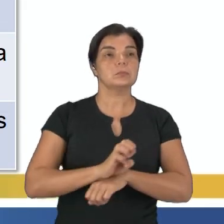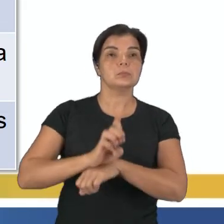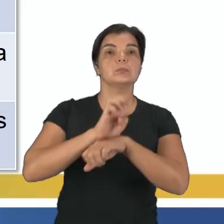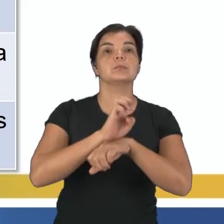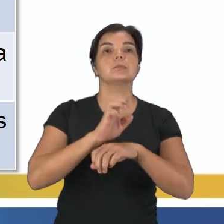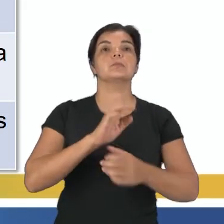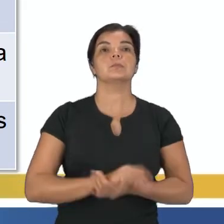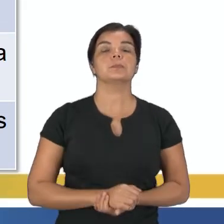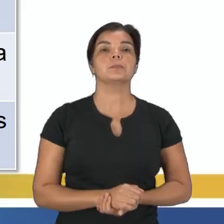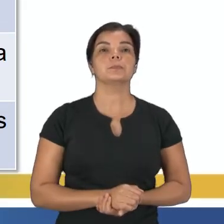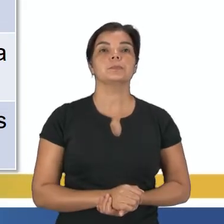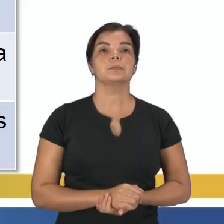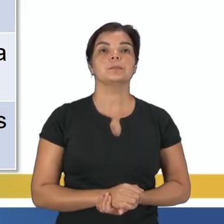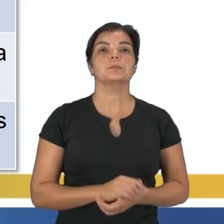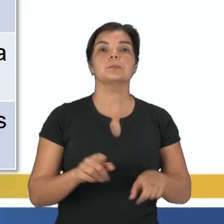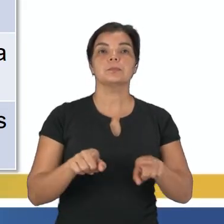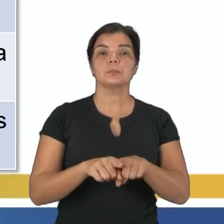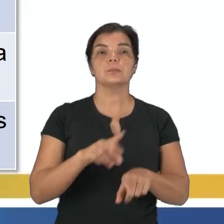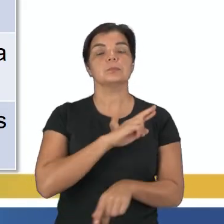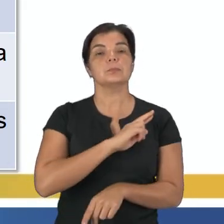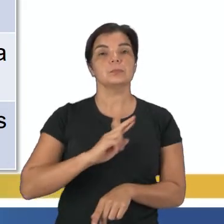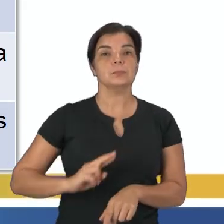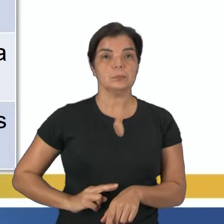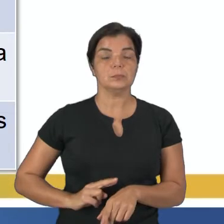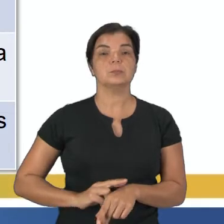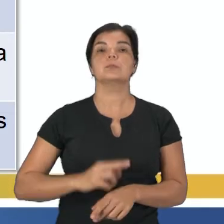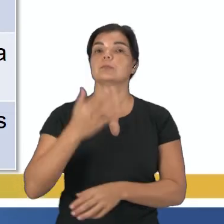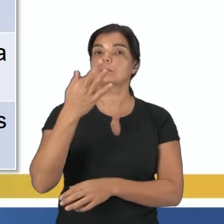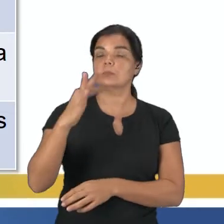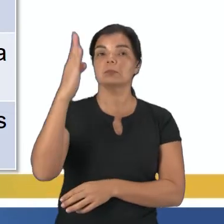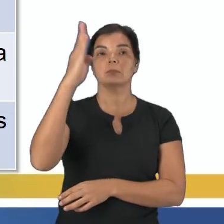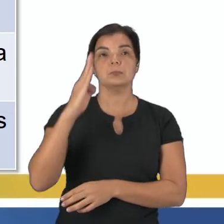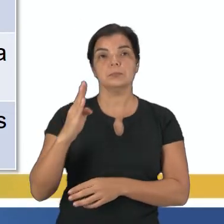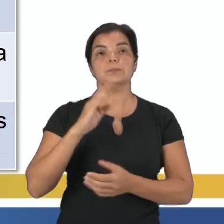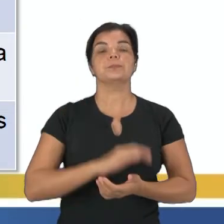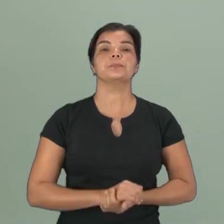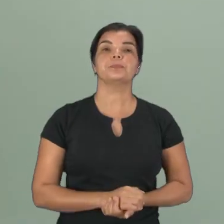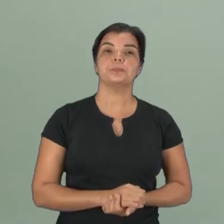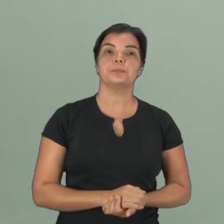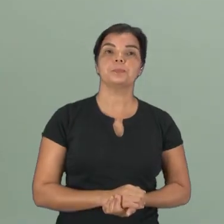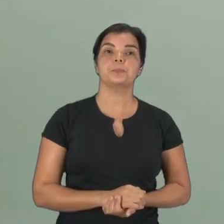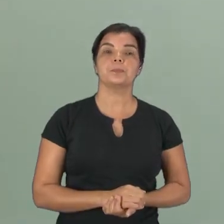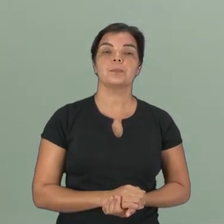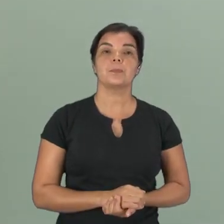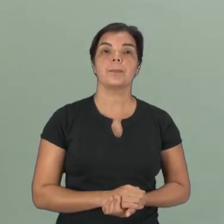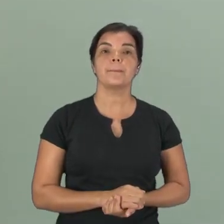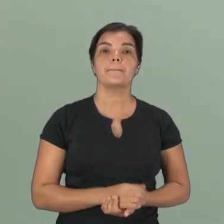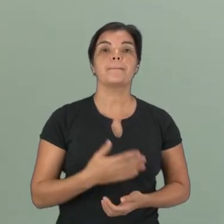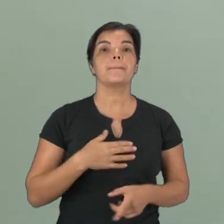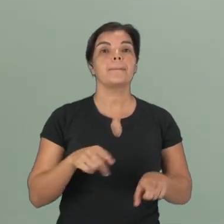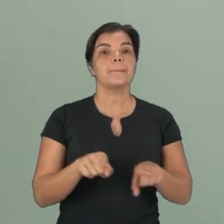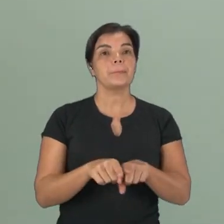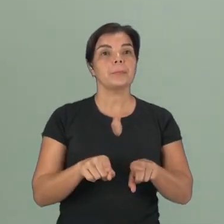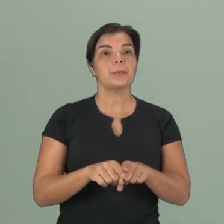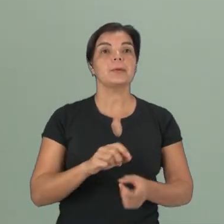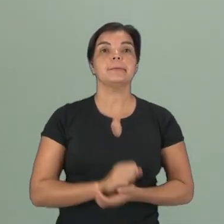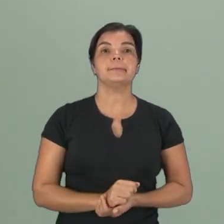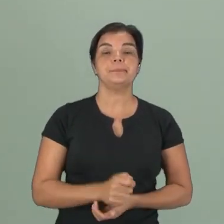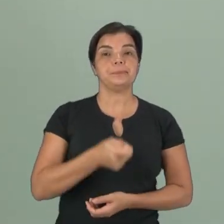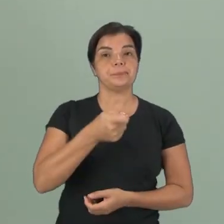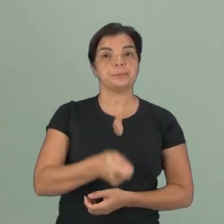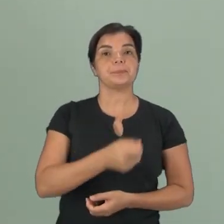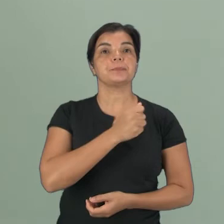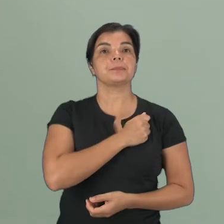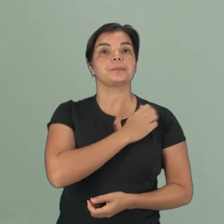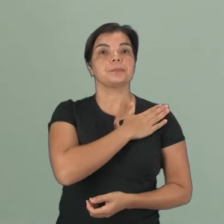estado da República Federativa do Brasil, e não apenas um território que pertencia ao Brasil. E ali a